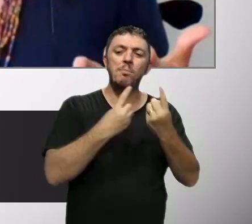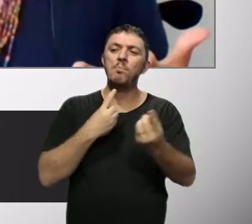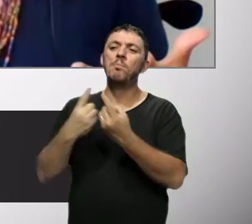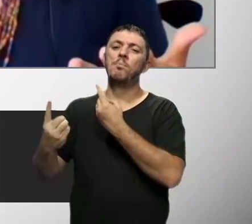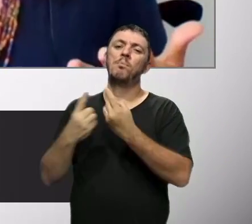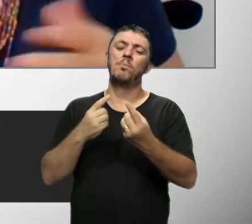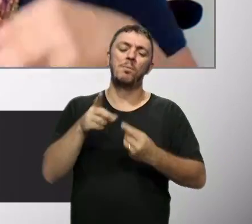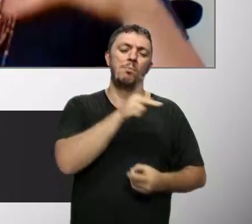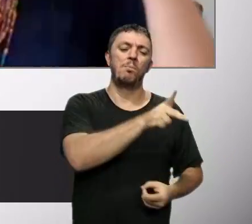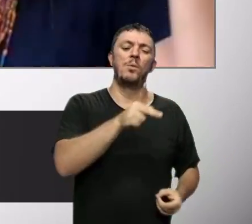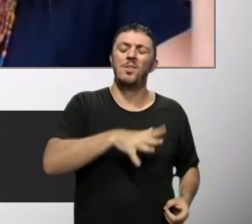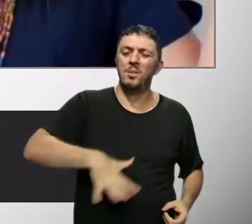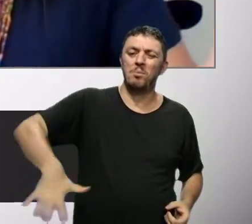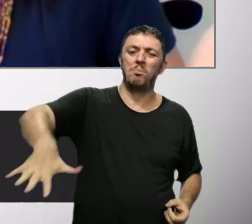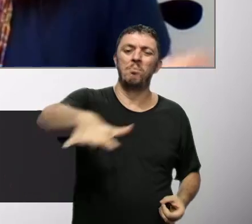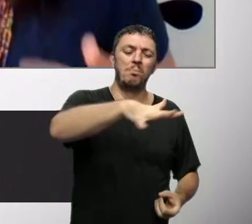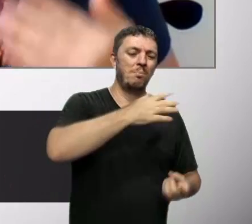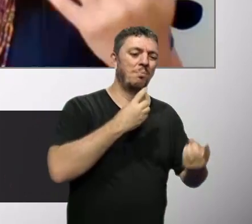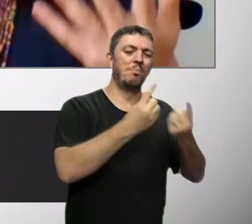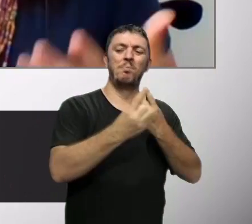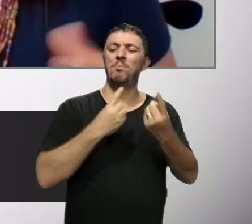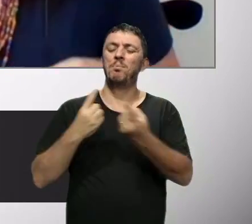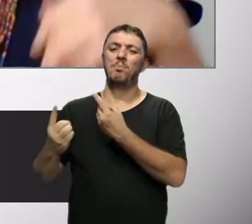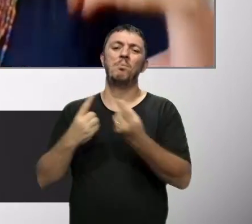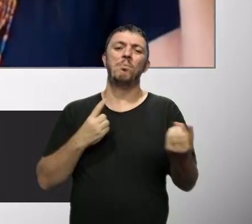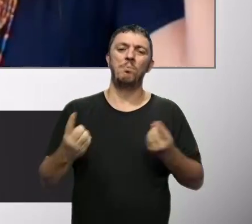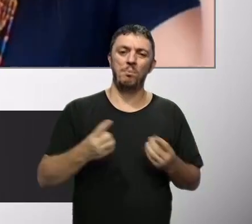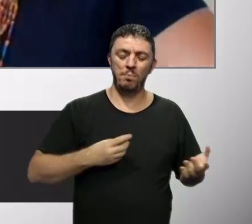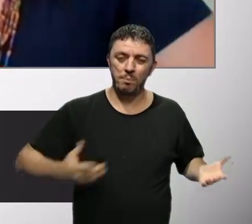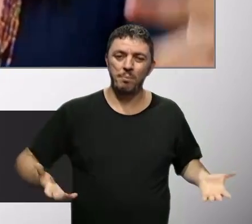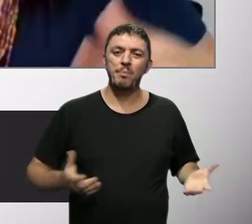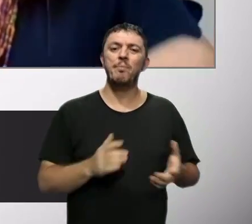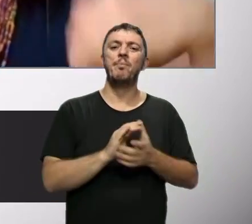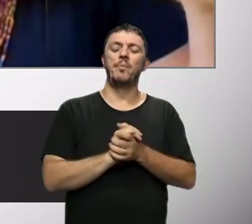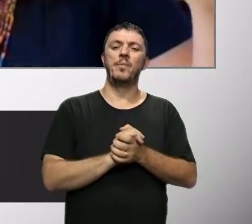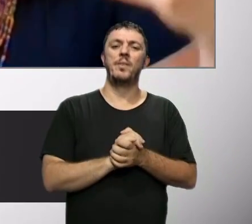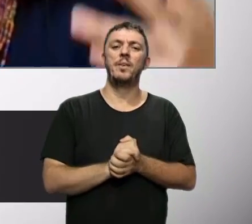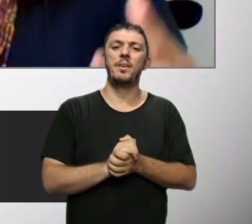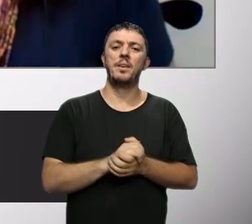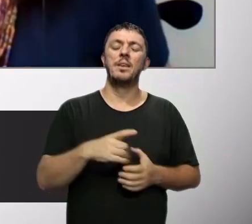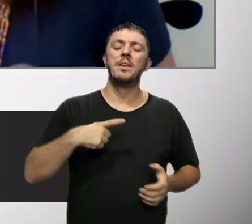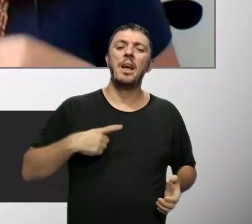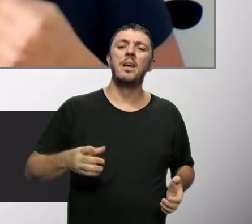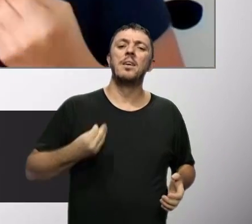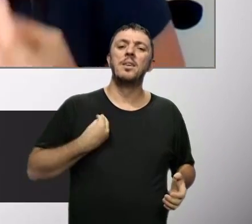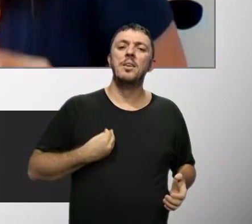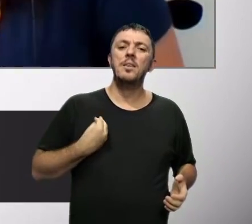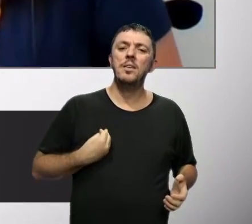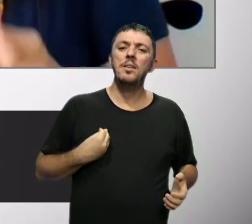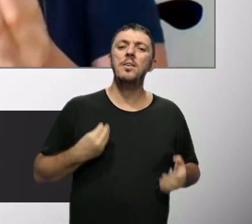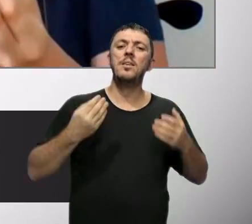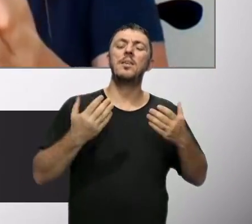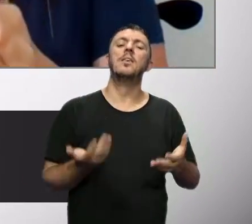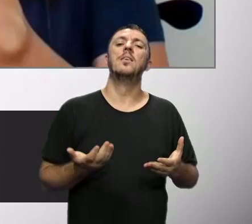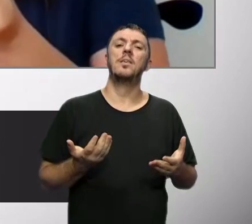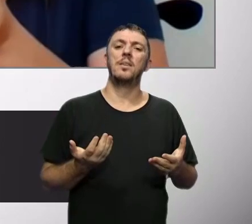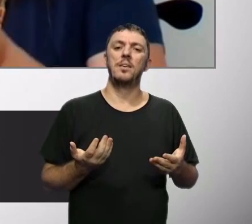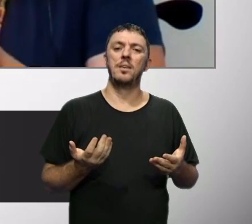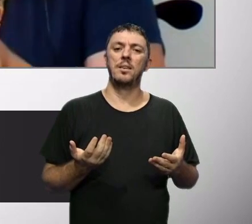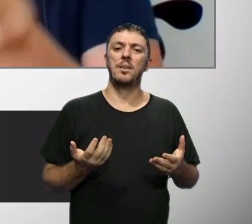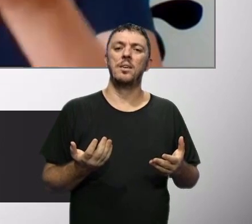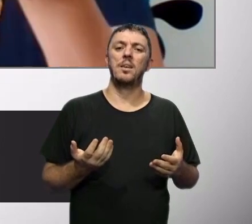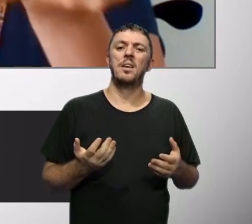fazer acontecer, né? Tem um mundo inteiro falando para a gente que existem vida, existe relação. E antes de